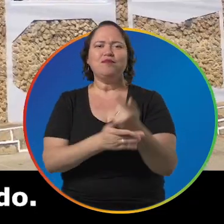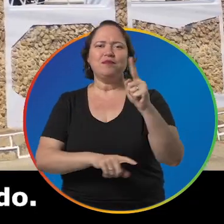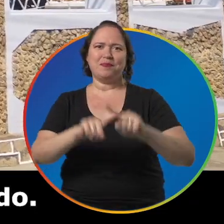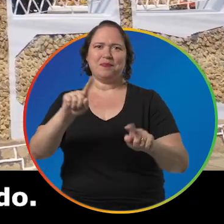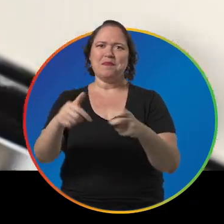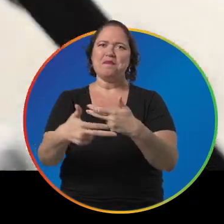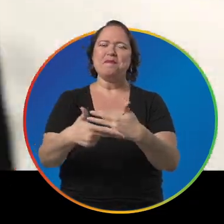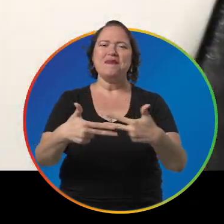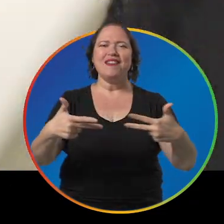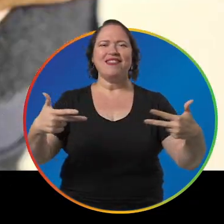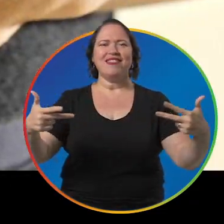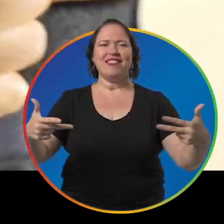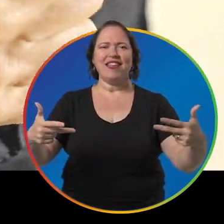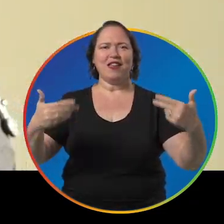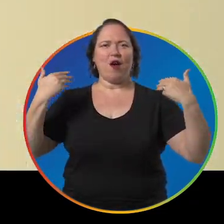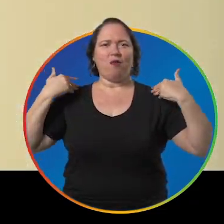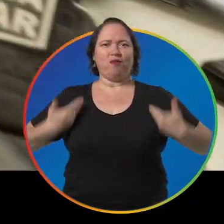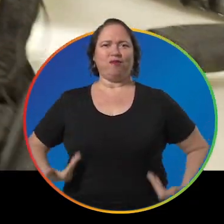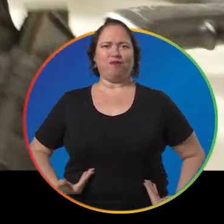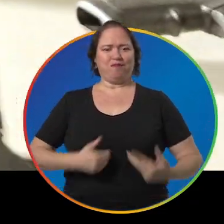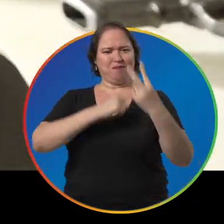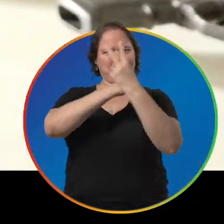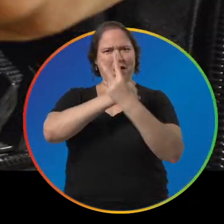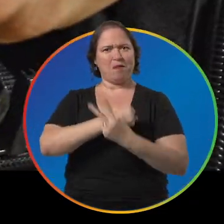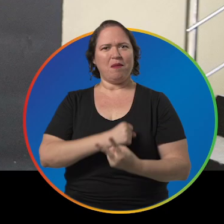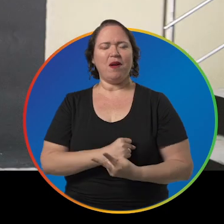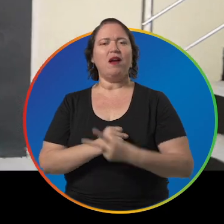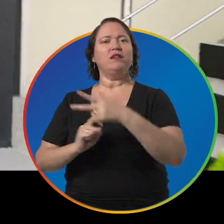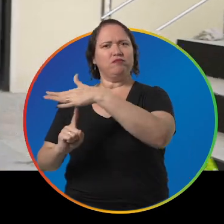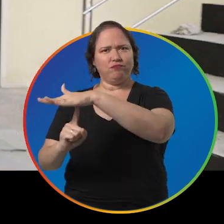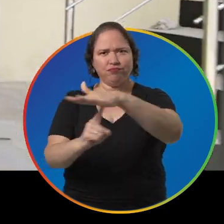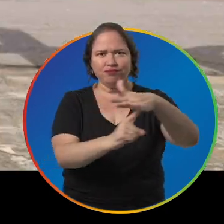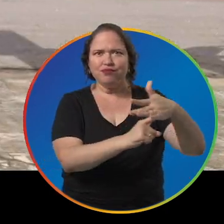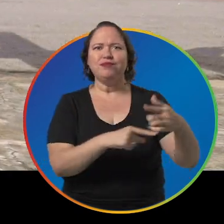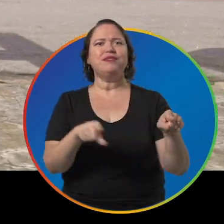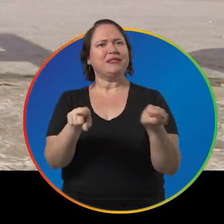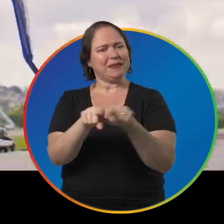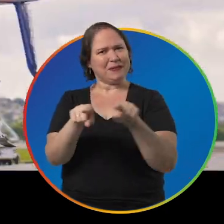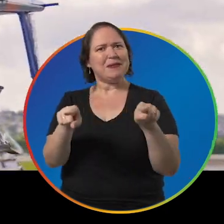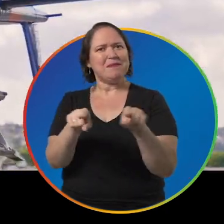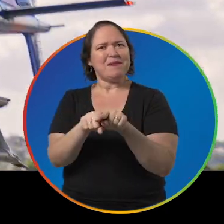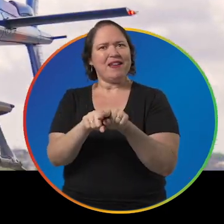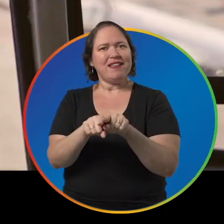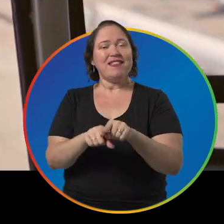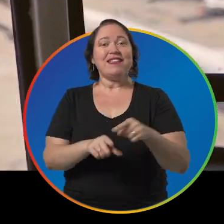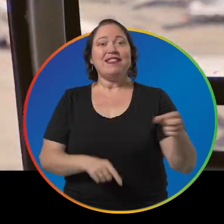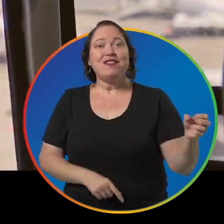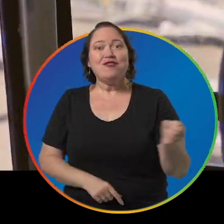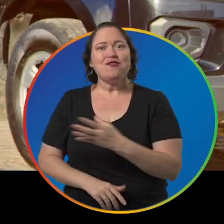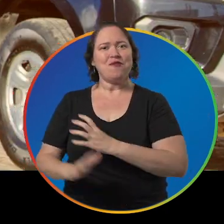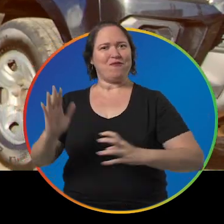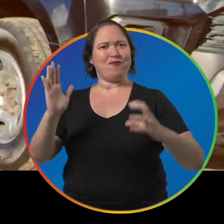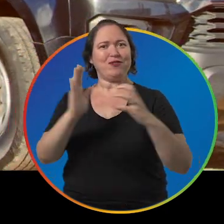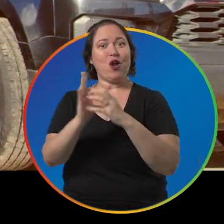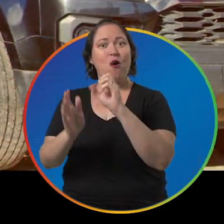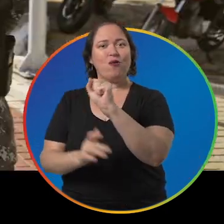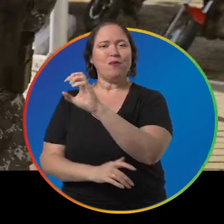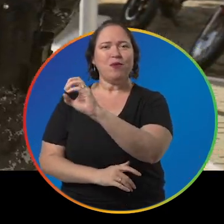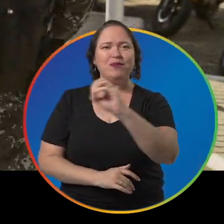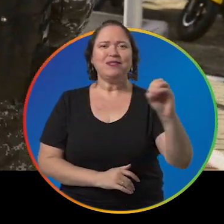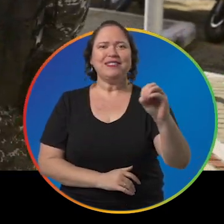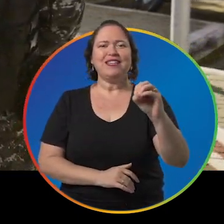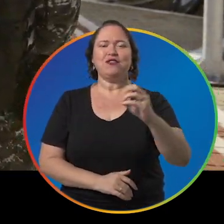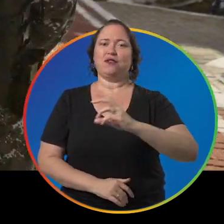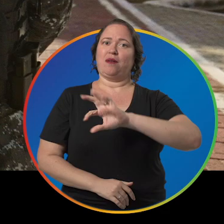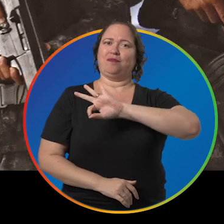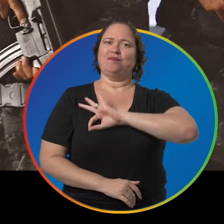regiões do estado. Reequipamos todas as nossas forças, de colete individual à prova de bala até helicópteros. E temos 8.800